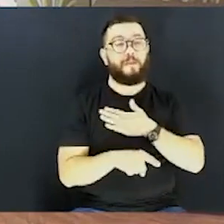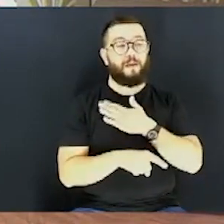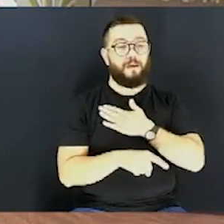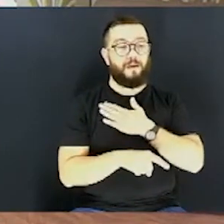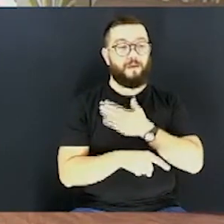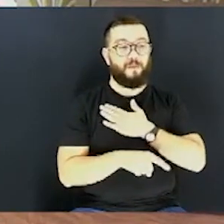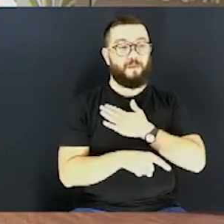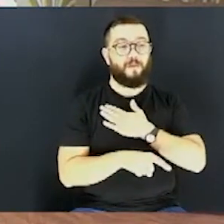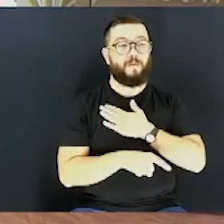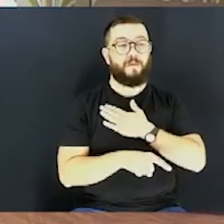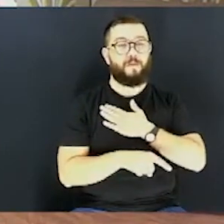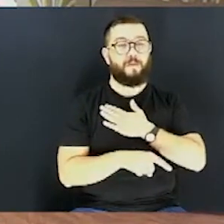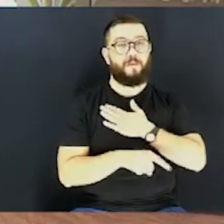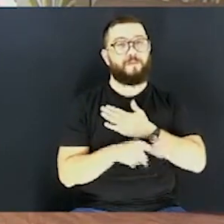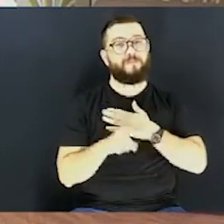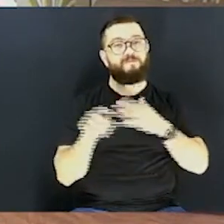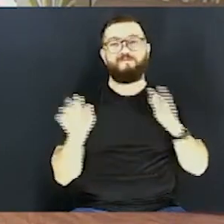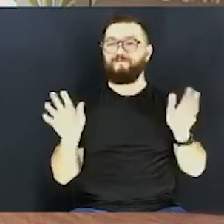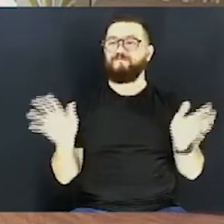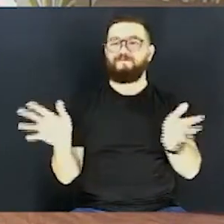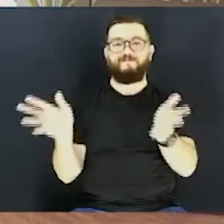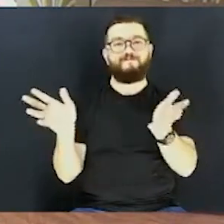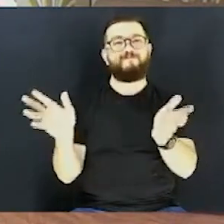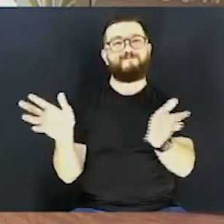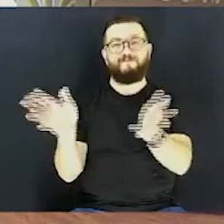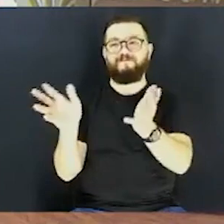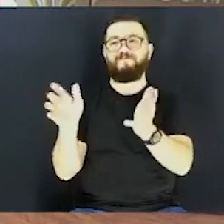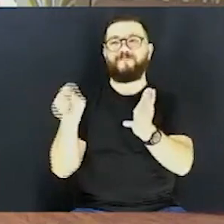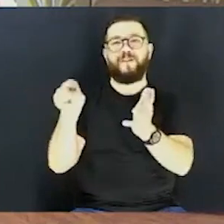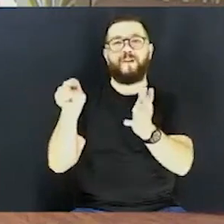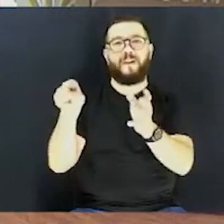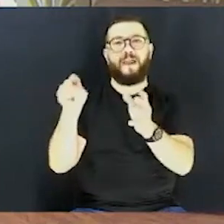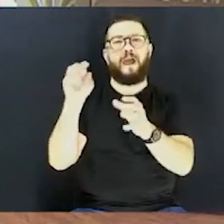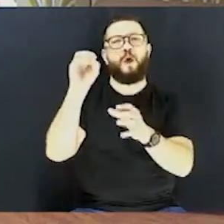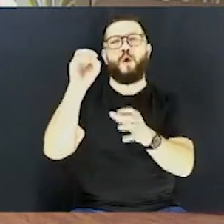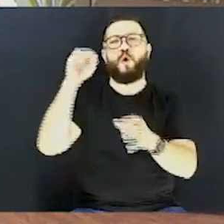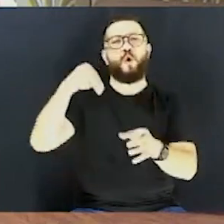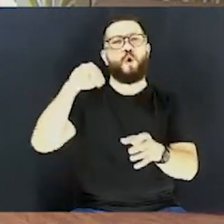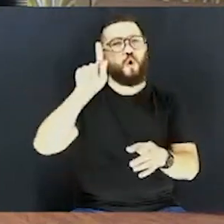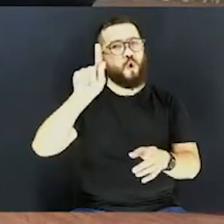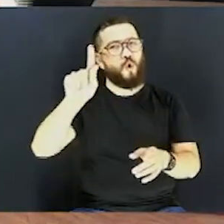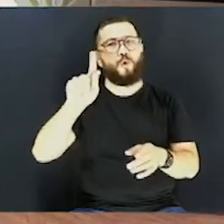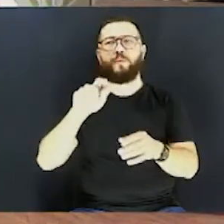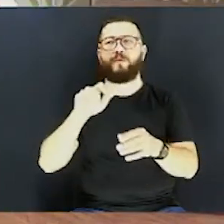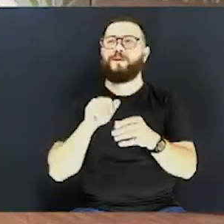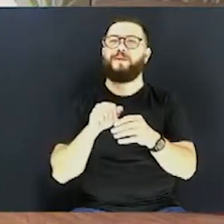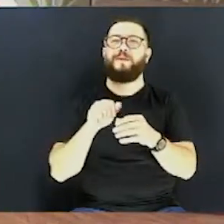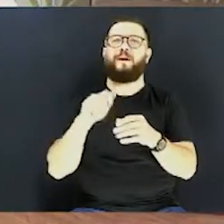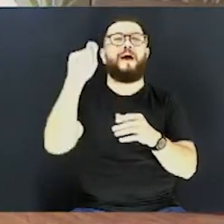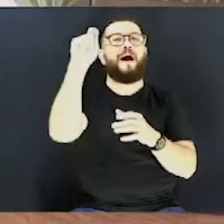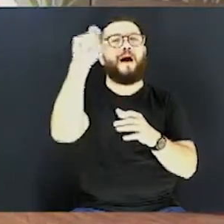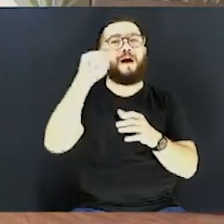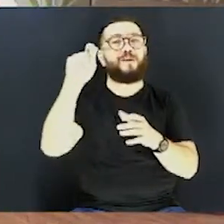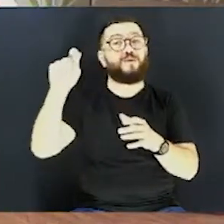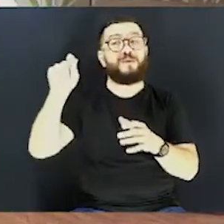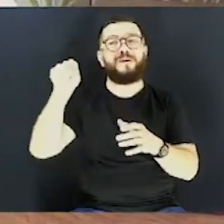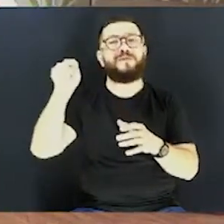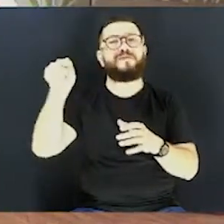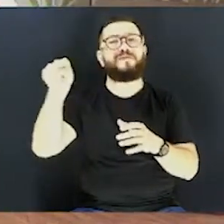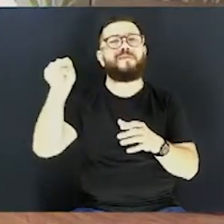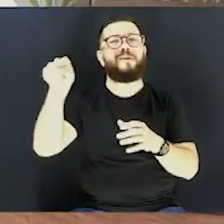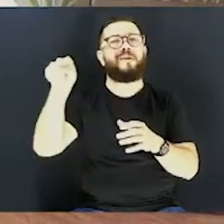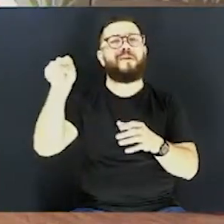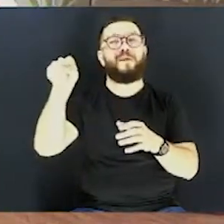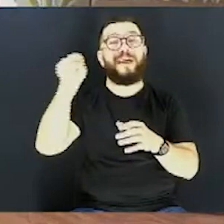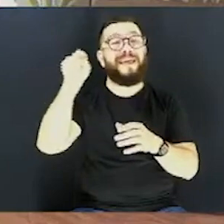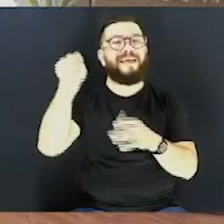ao terceiro setor que se faz aqui presente, porque o terceiro setor vai exatamente aonde o Estado não alcança